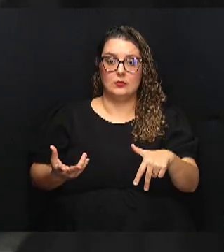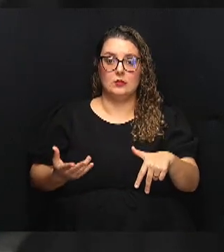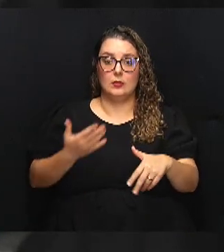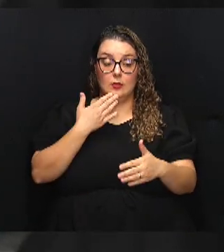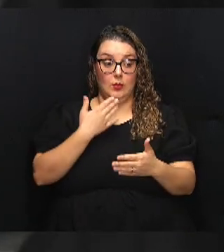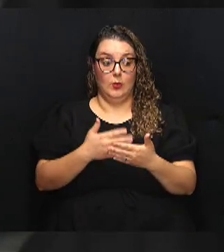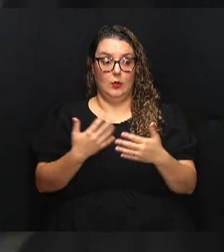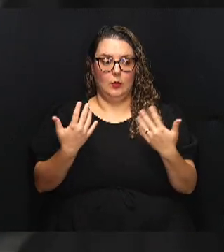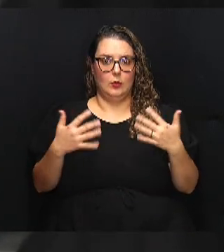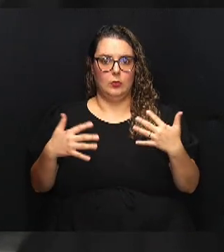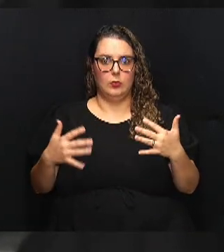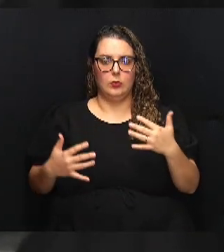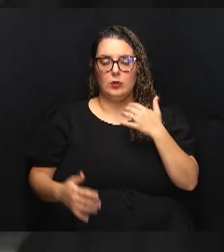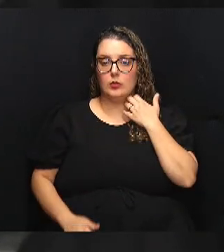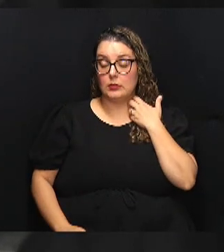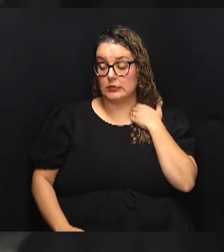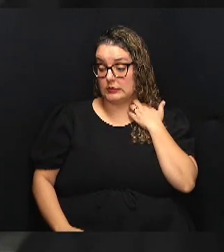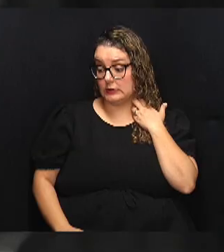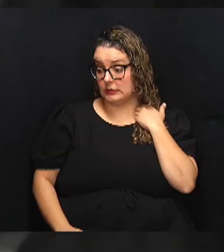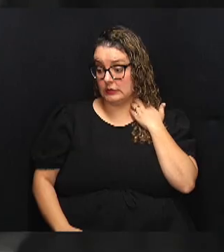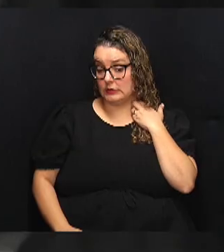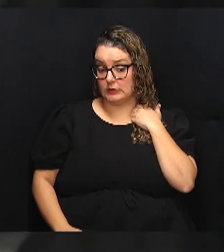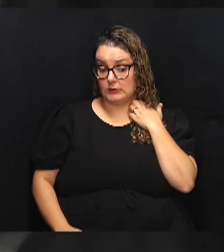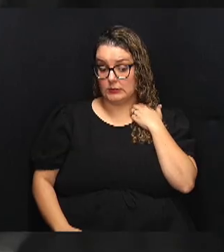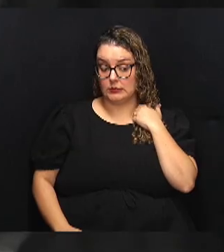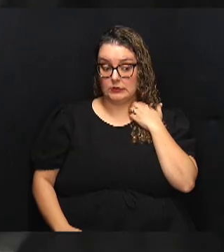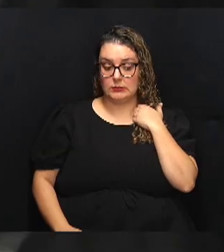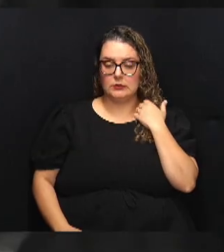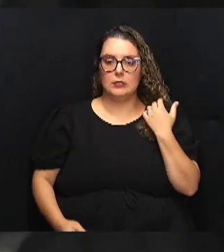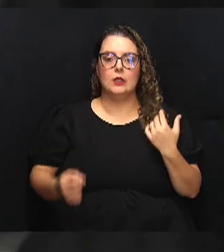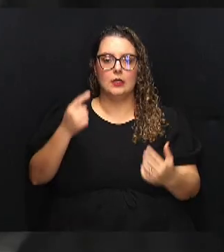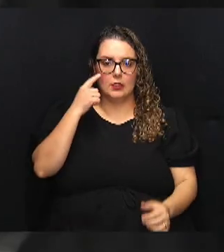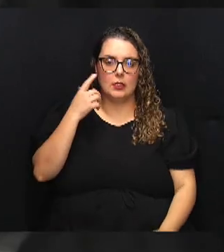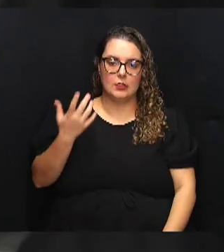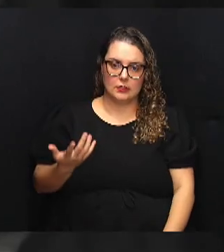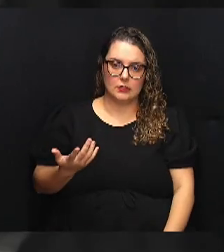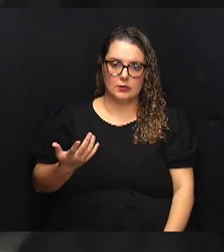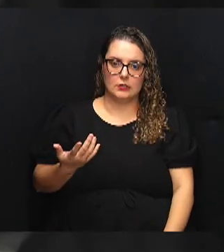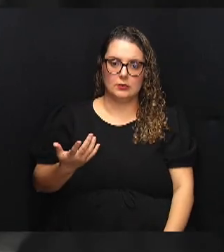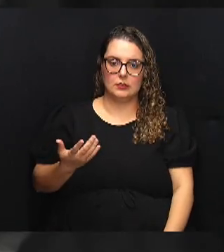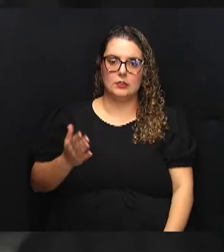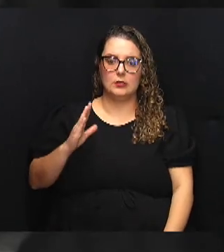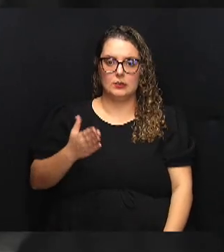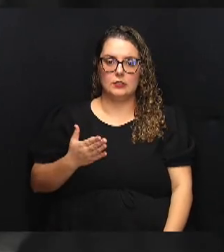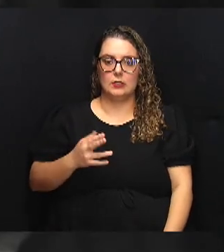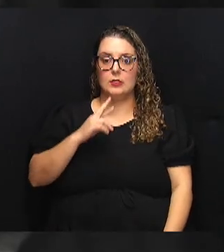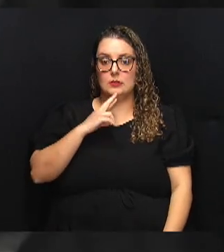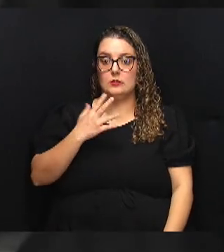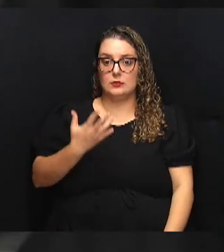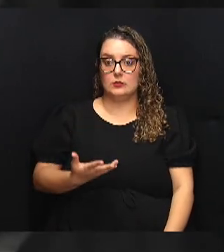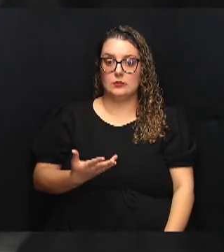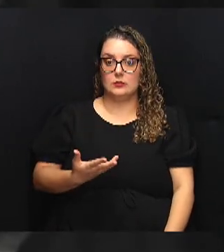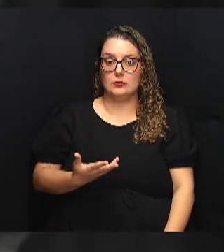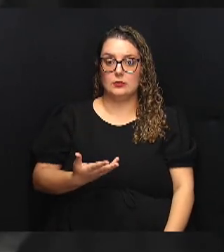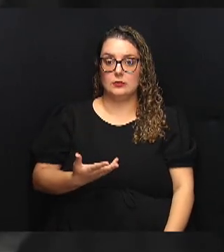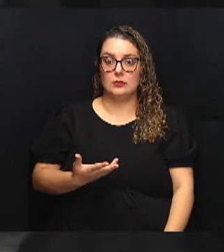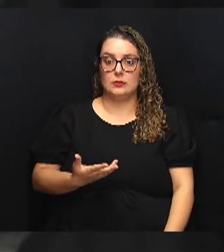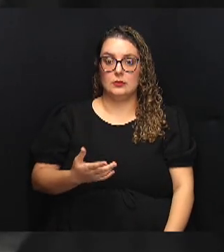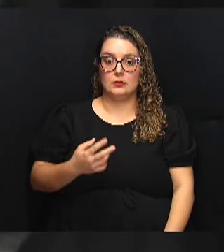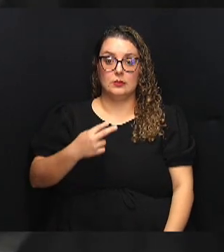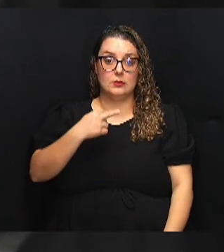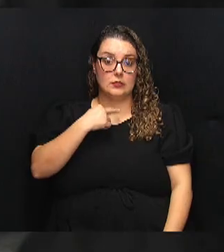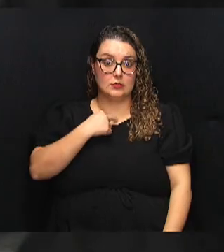Quando você vê aquilo, choca, né? Então, a ideia é, se a pessoa já respondeu por isso, que ela não possa,